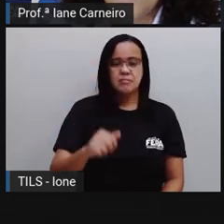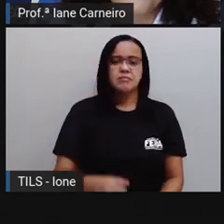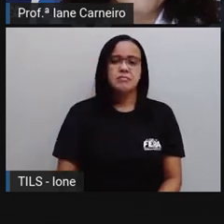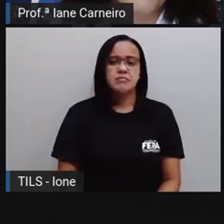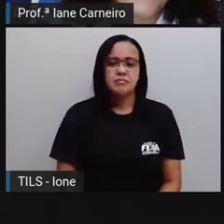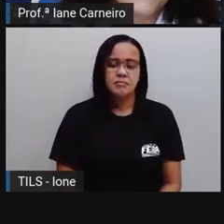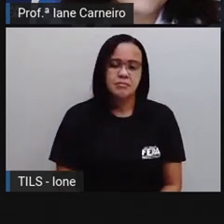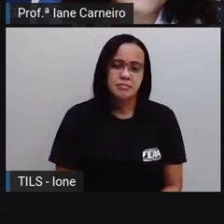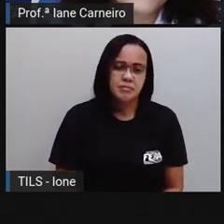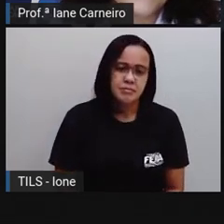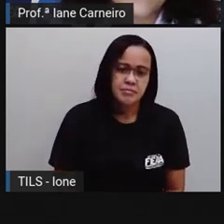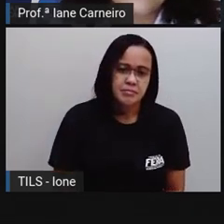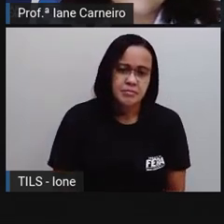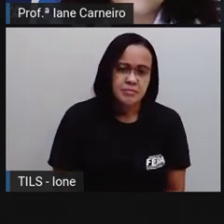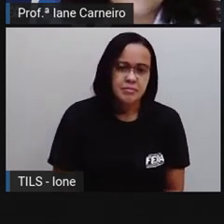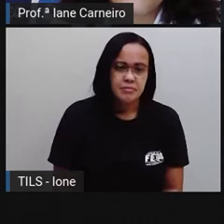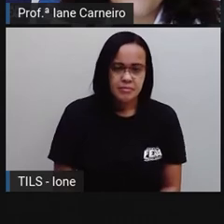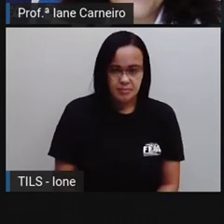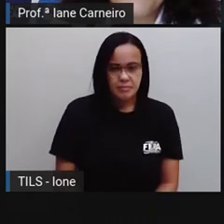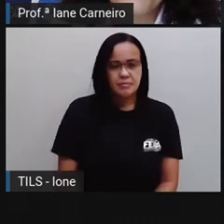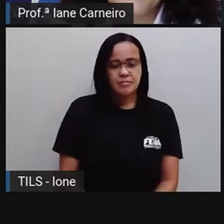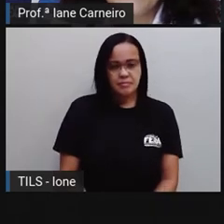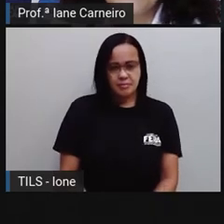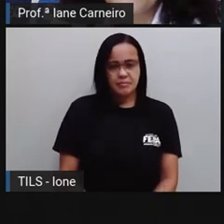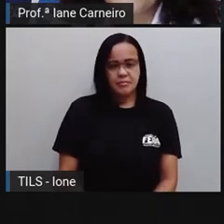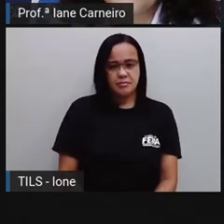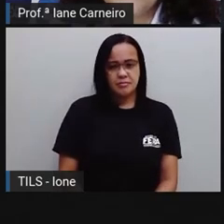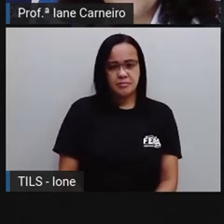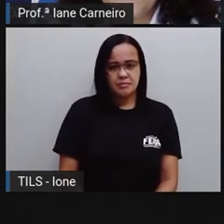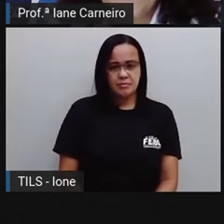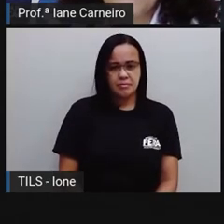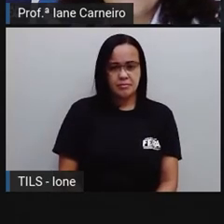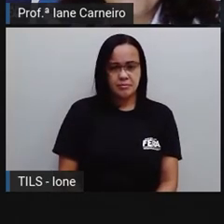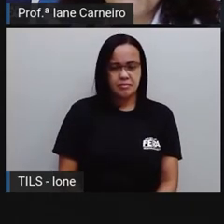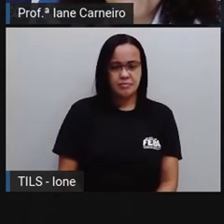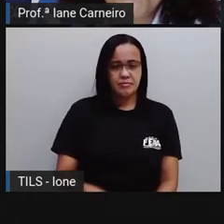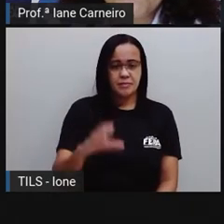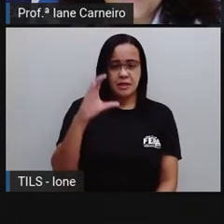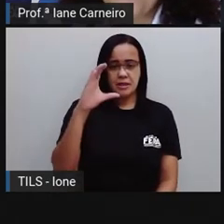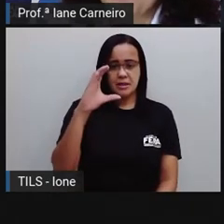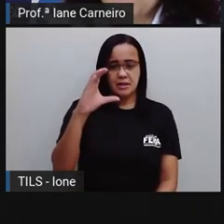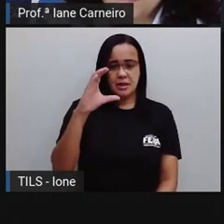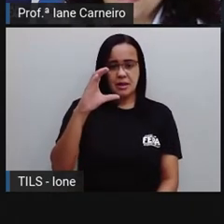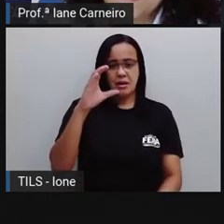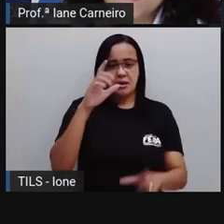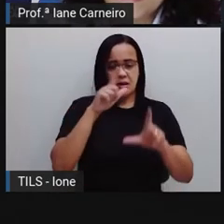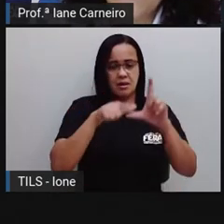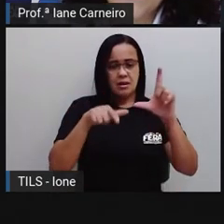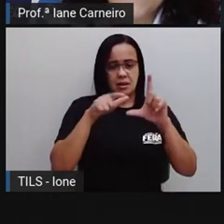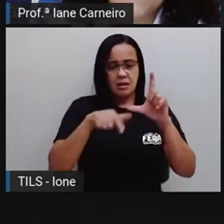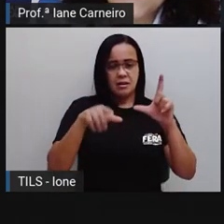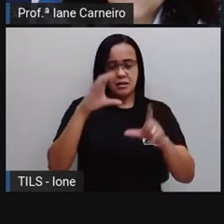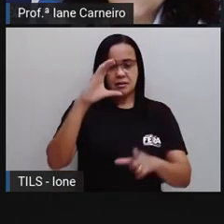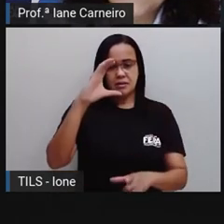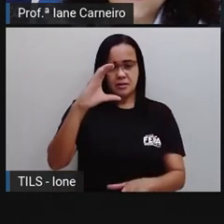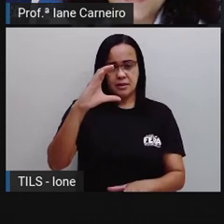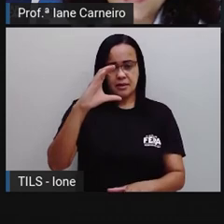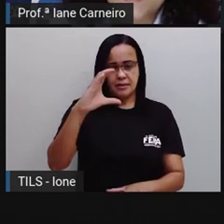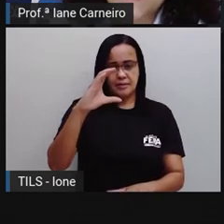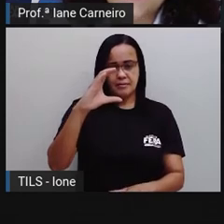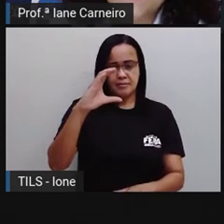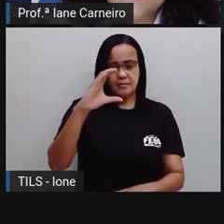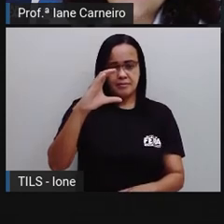e na banana joia próximo a palavra próxima letra né com a letra